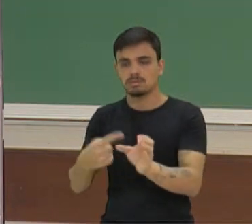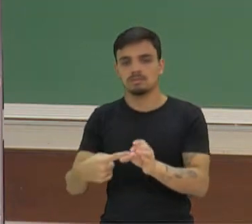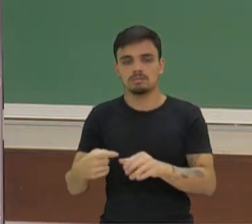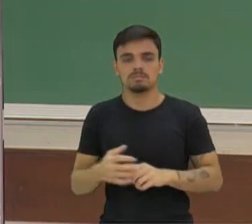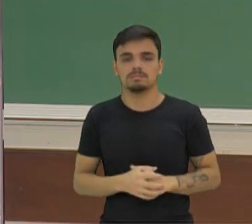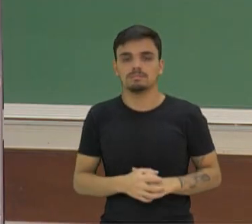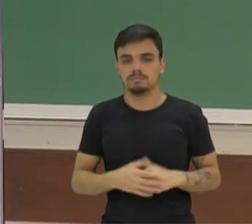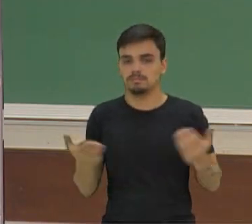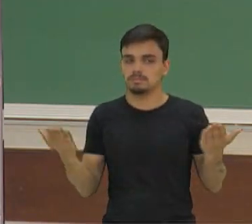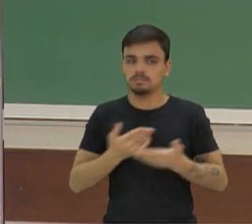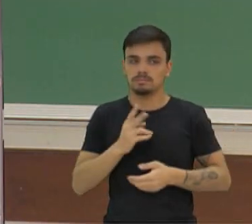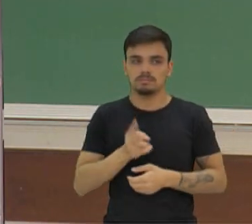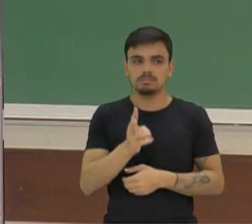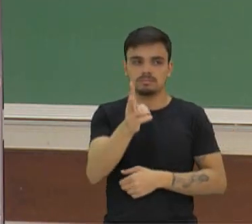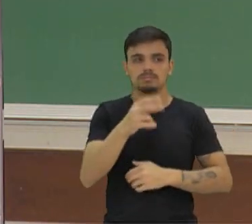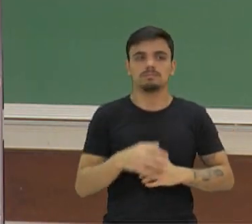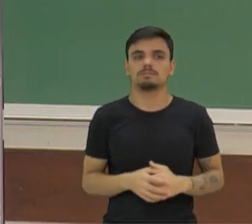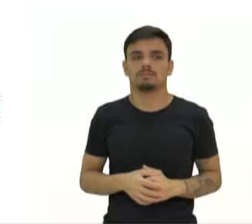província. Continuando,